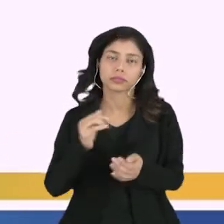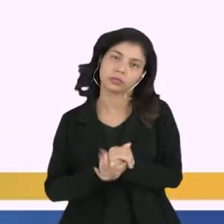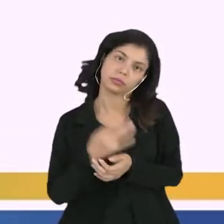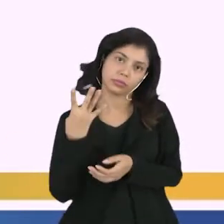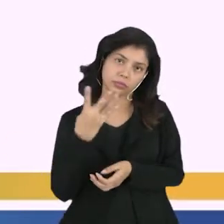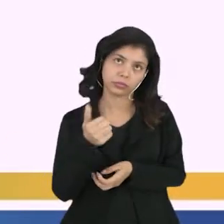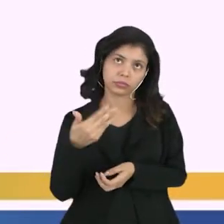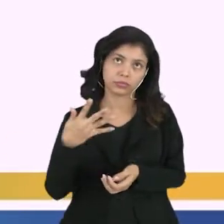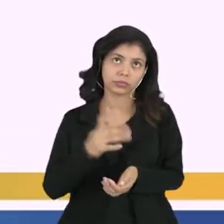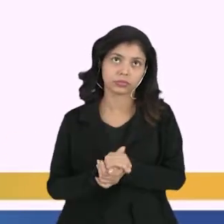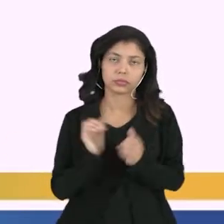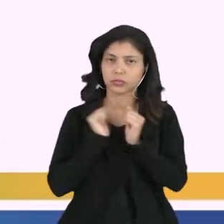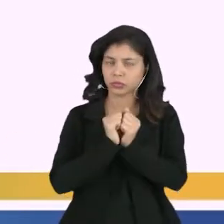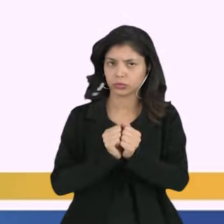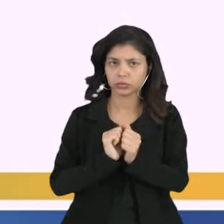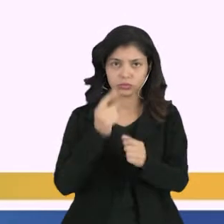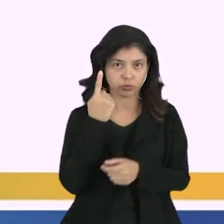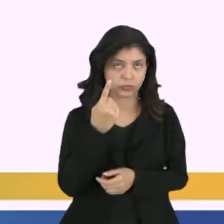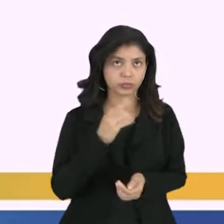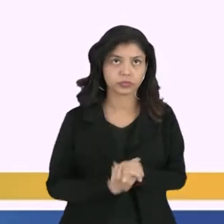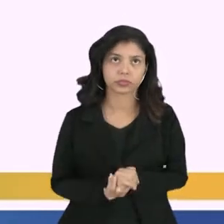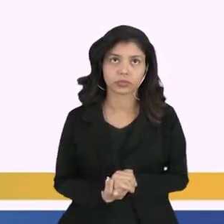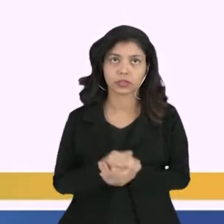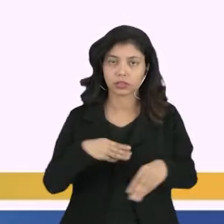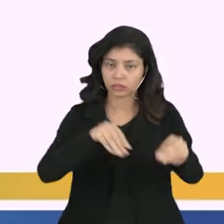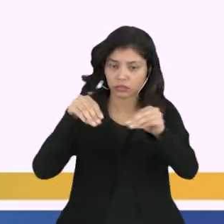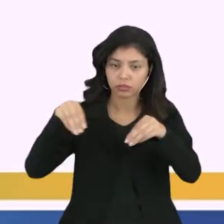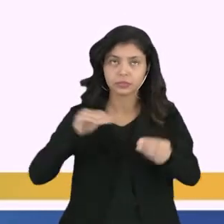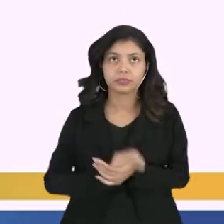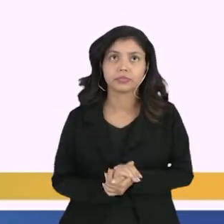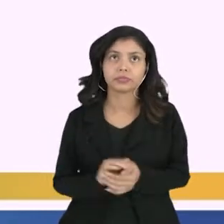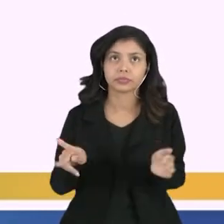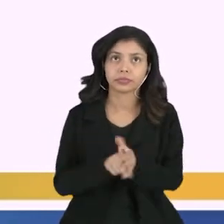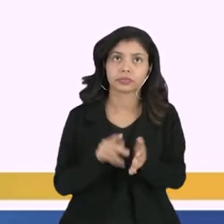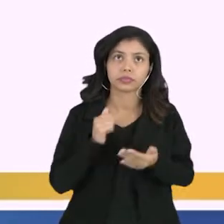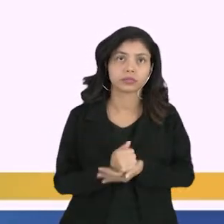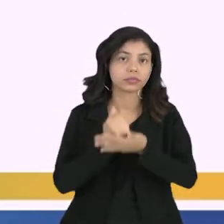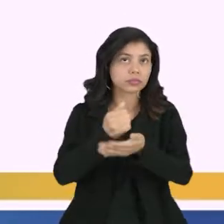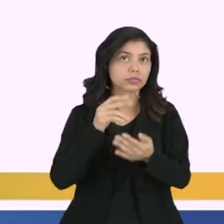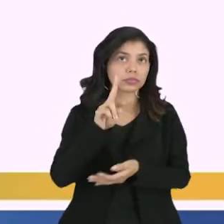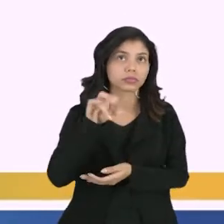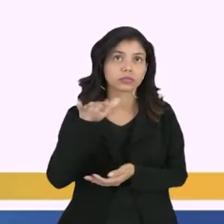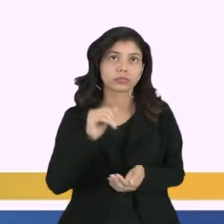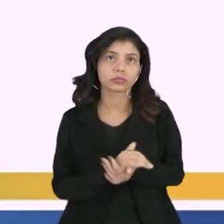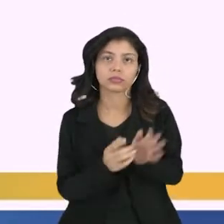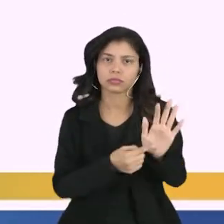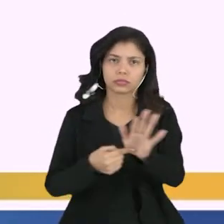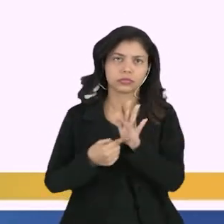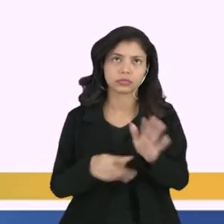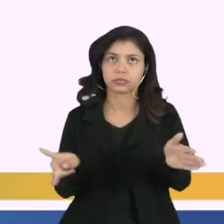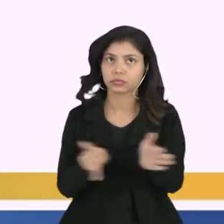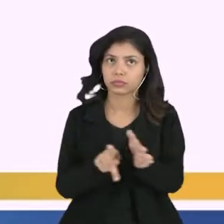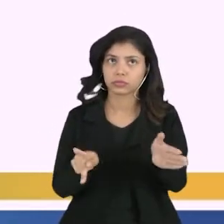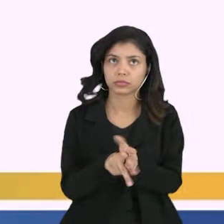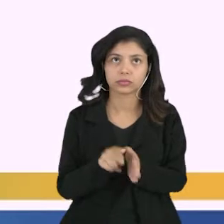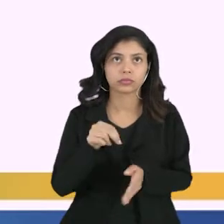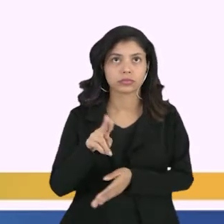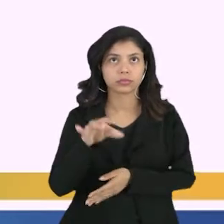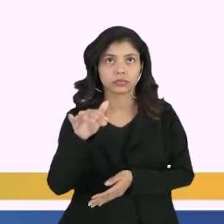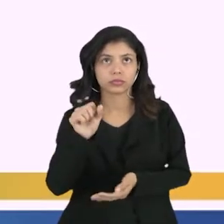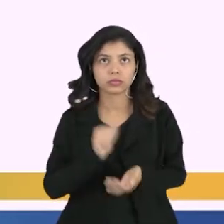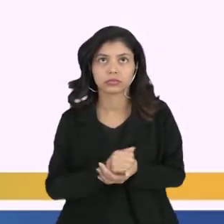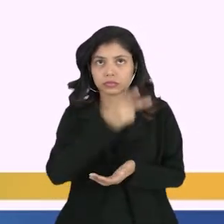14 por conta da junção aí de uma. Essas terras eram doadas aos donatários representados